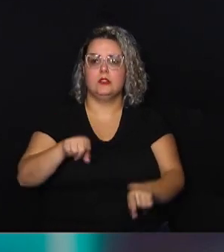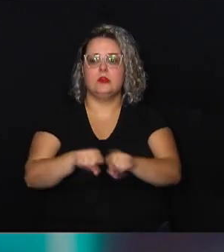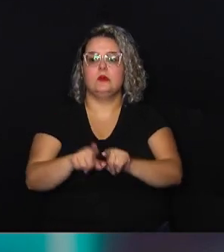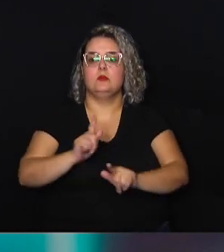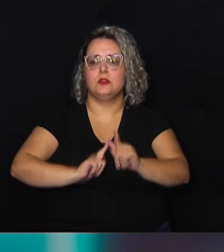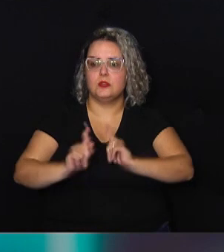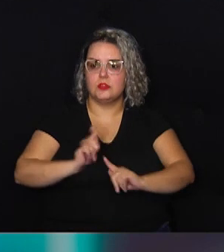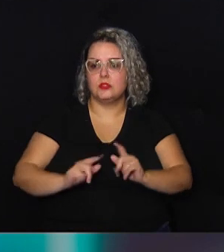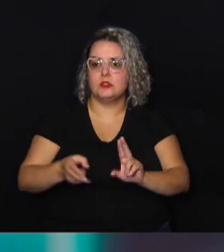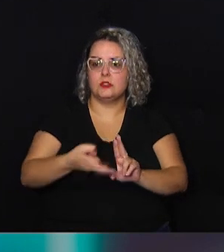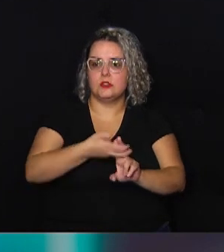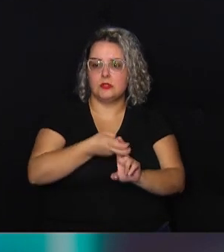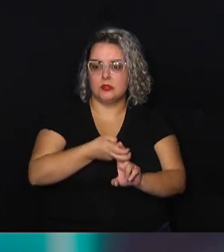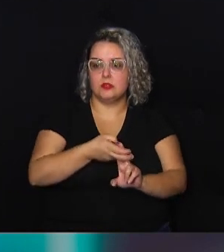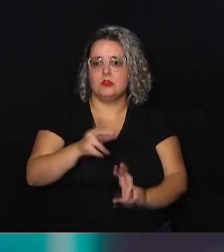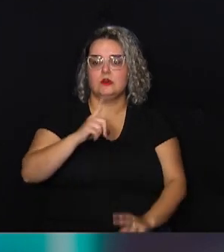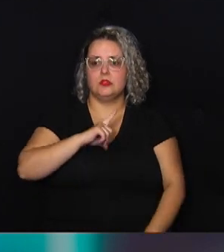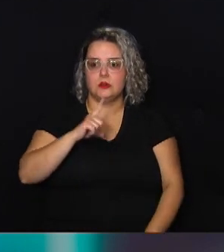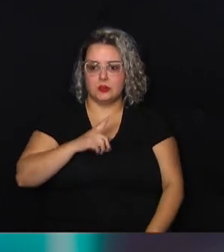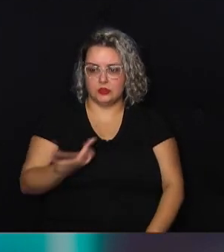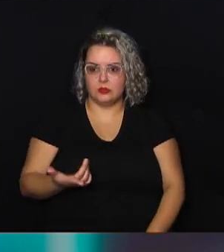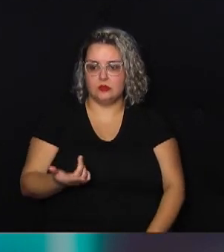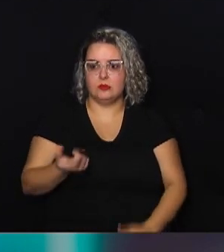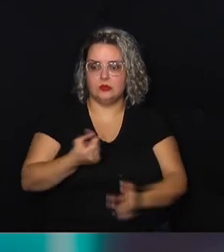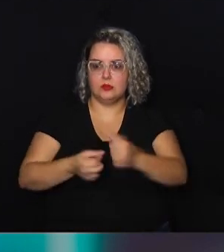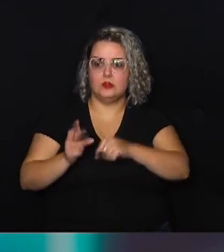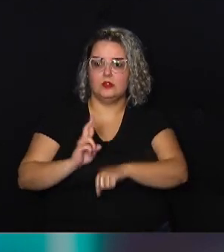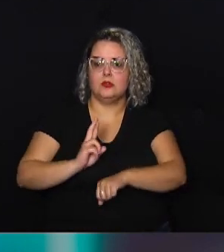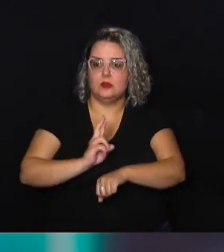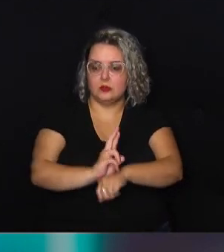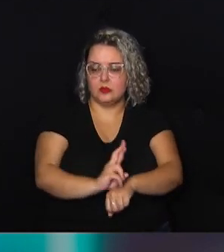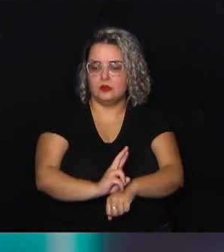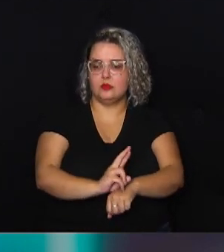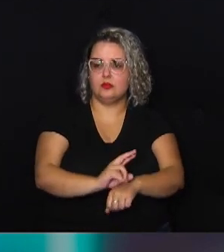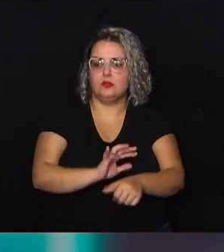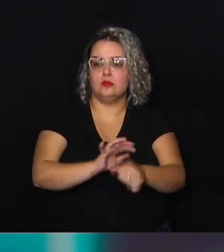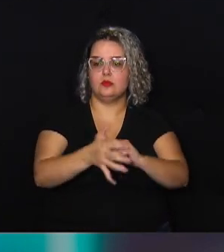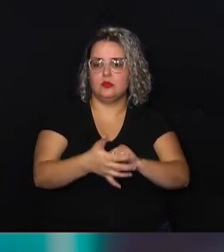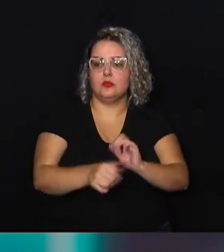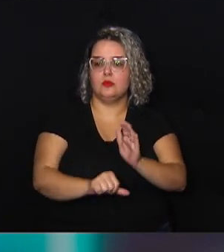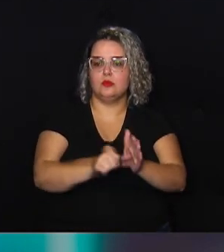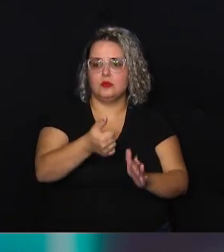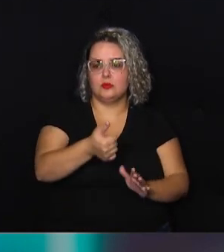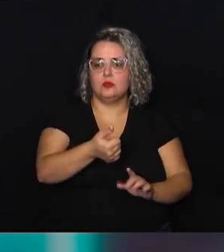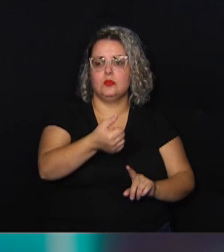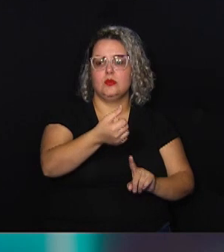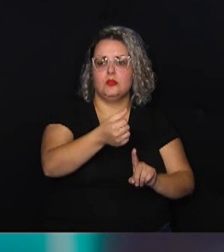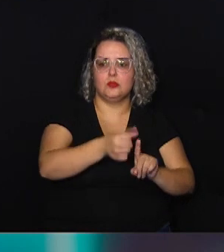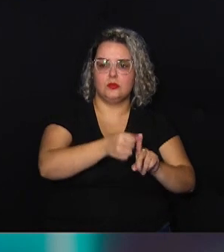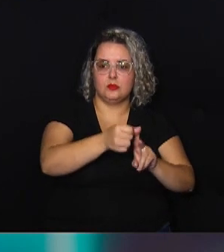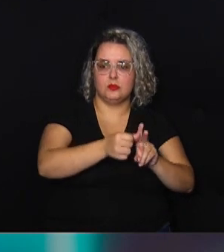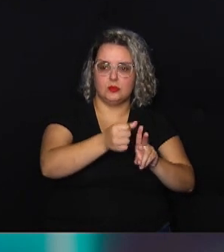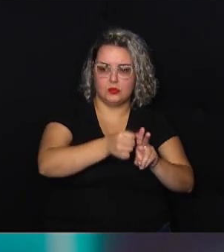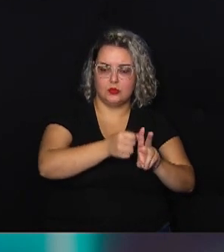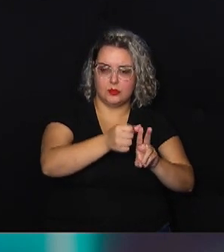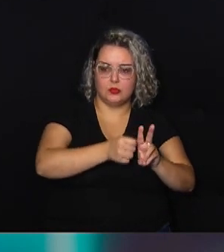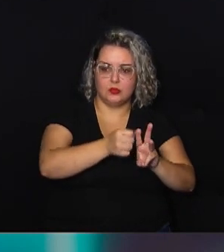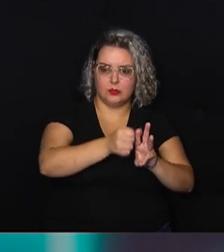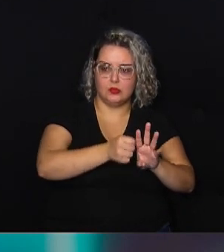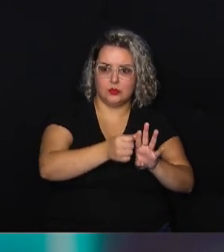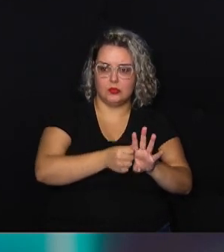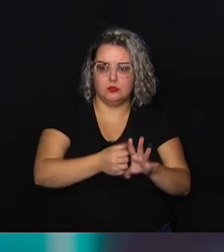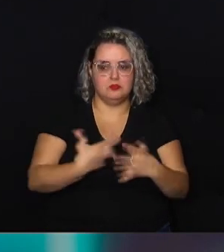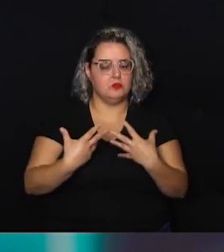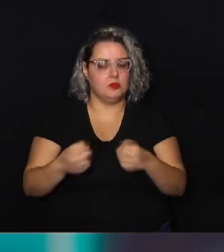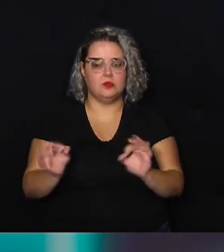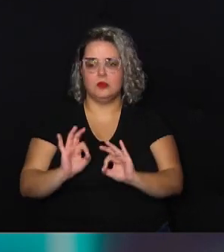SUS, ainda tivemos um repasse de coronavírus no primeiro quadrimestre, né? Não estamos mais recebendo nada de